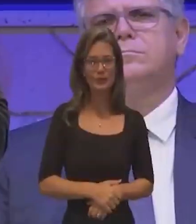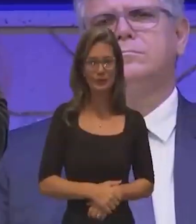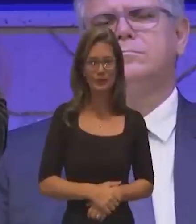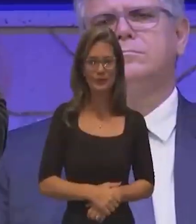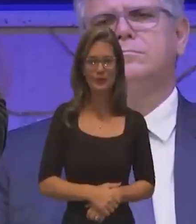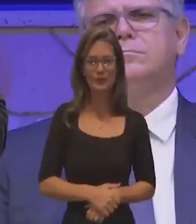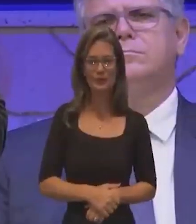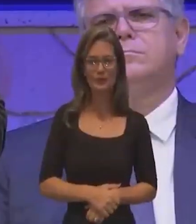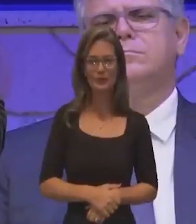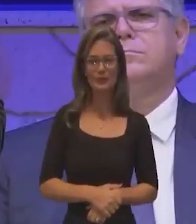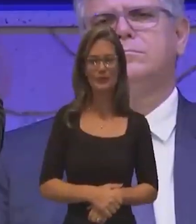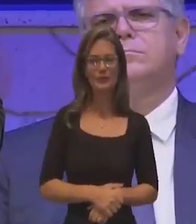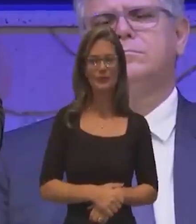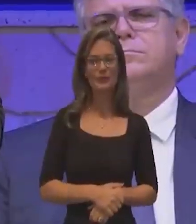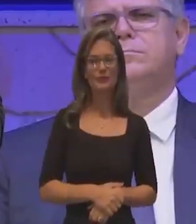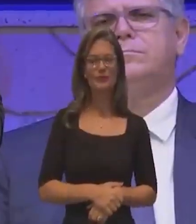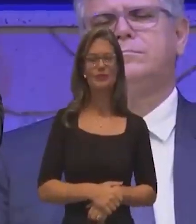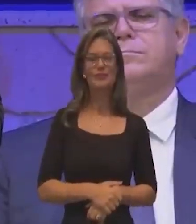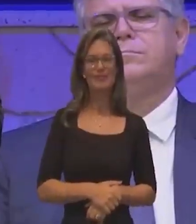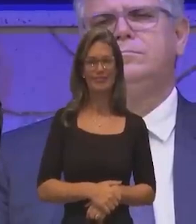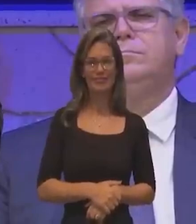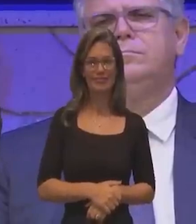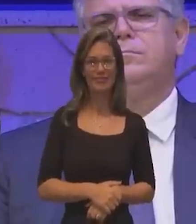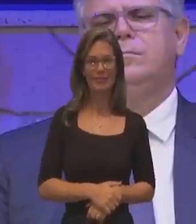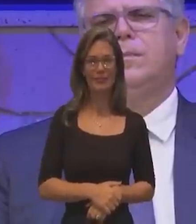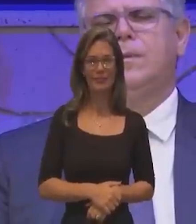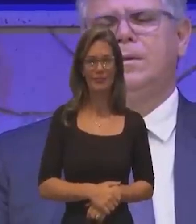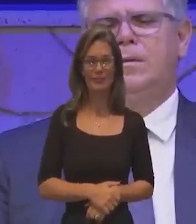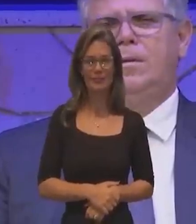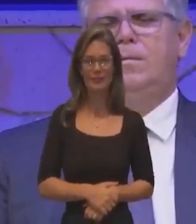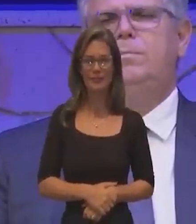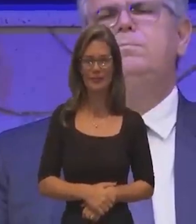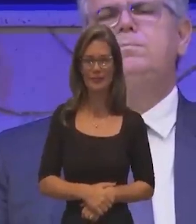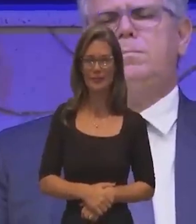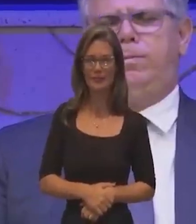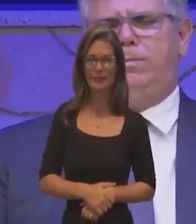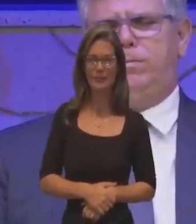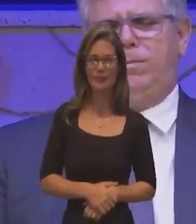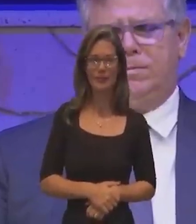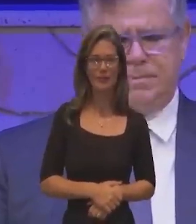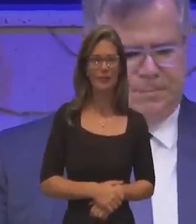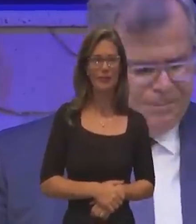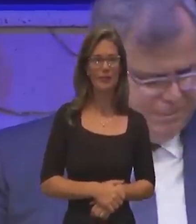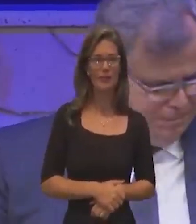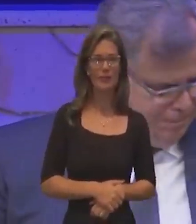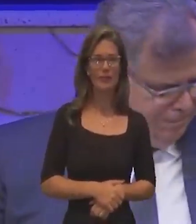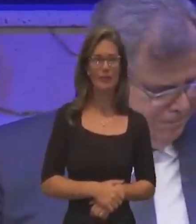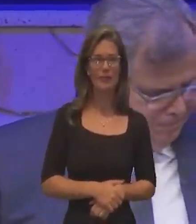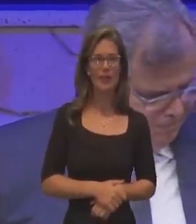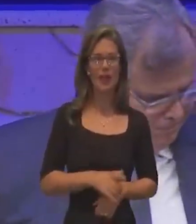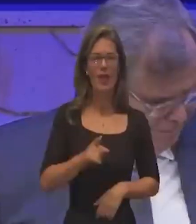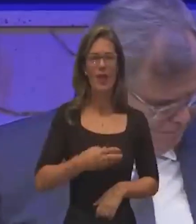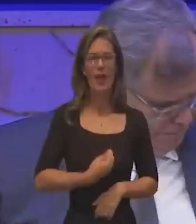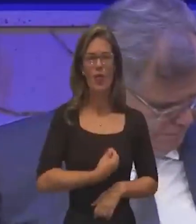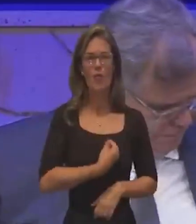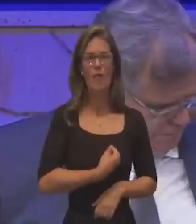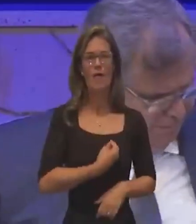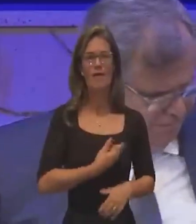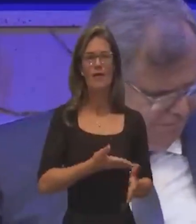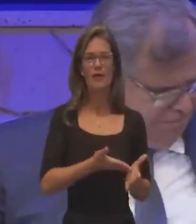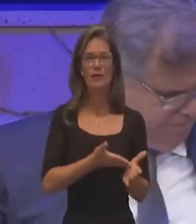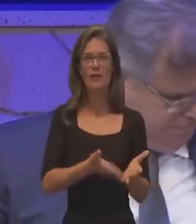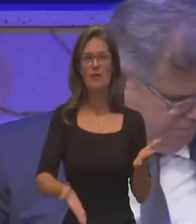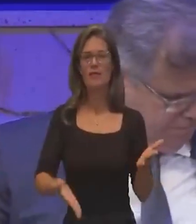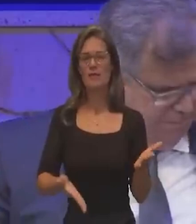à árvore do conhecimento do bem e do mal, ao qual nós nunca deveríamos nos aproximar,